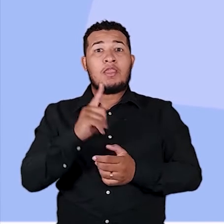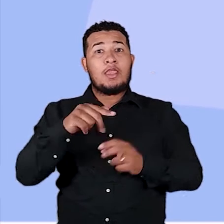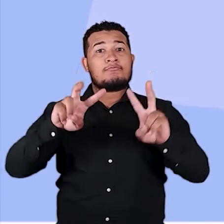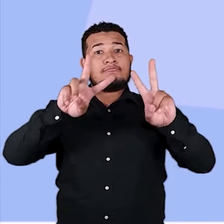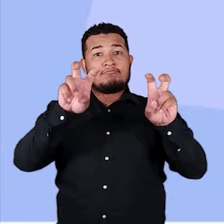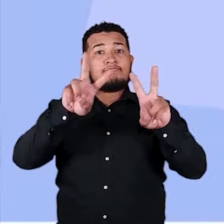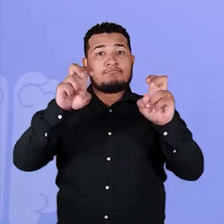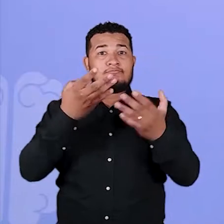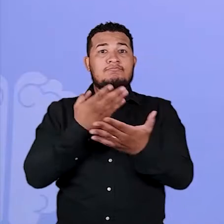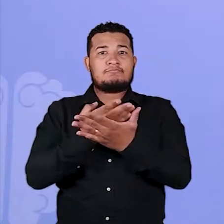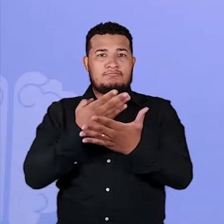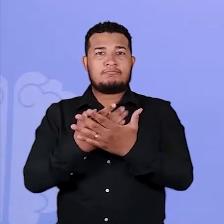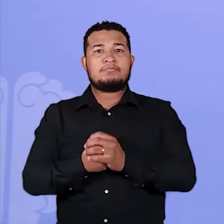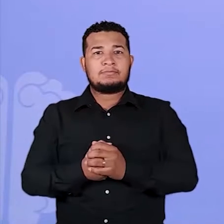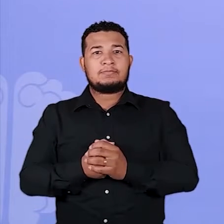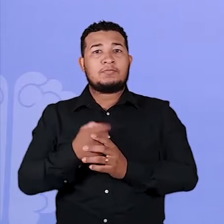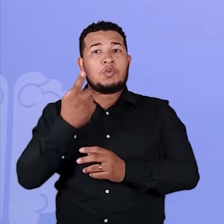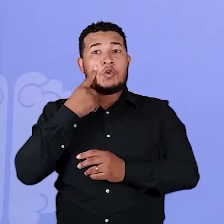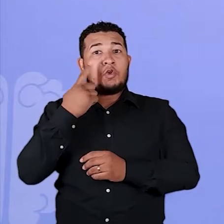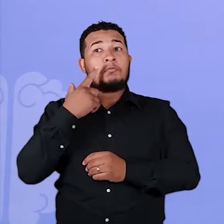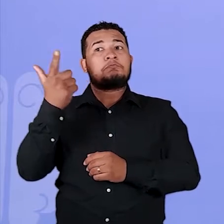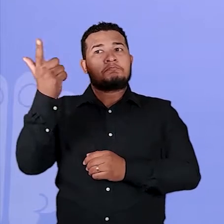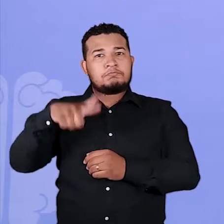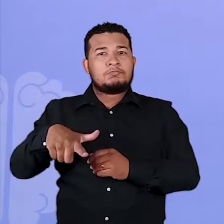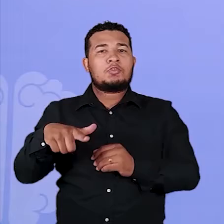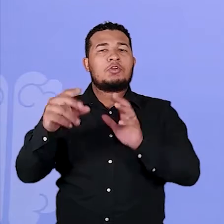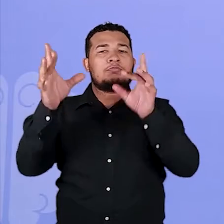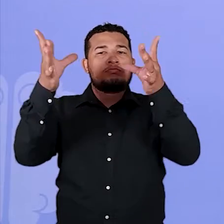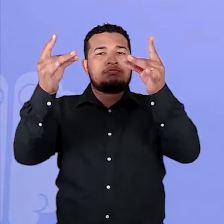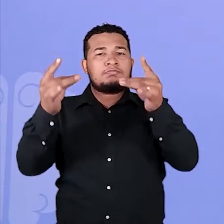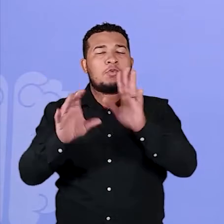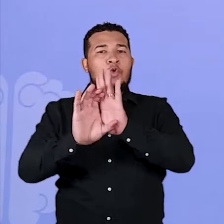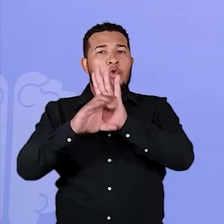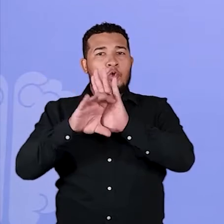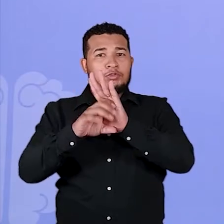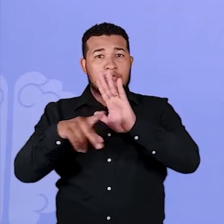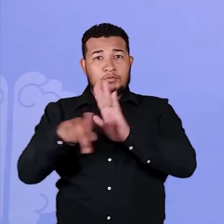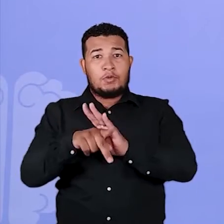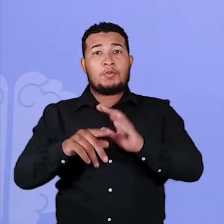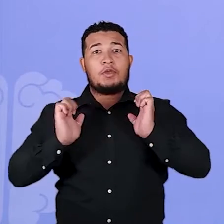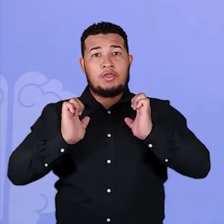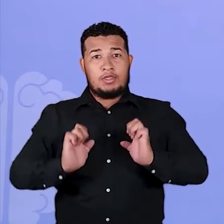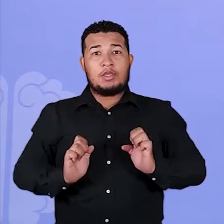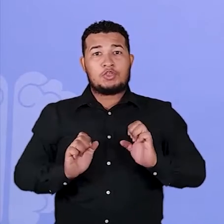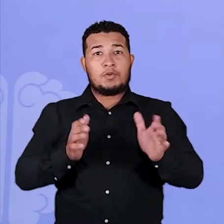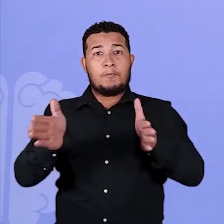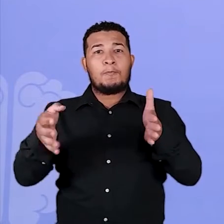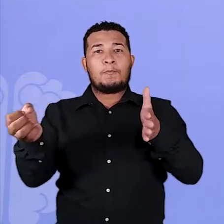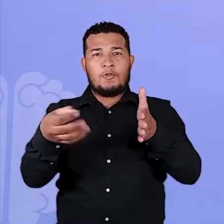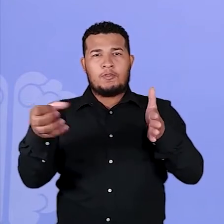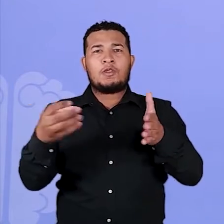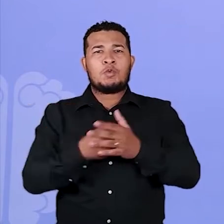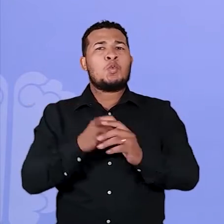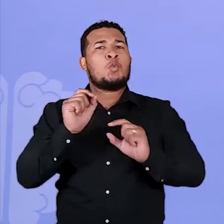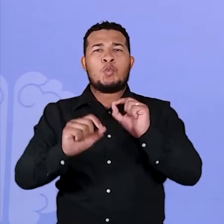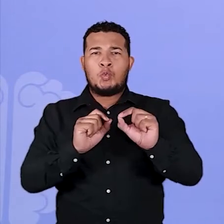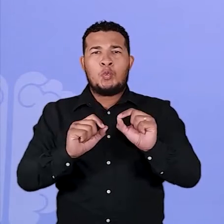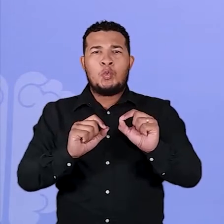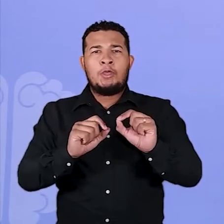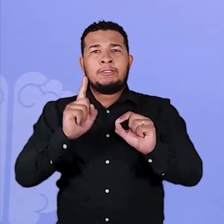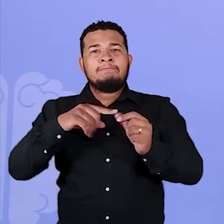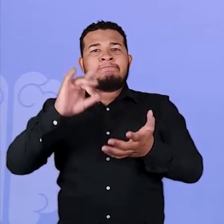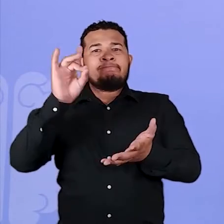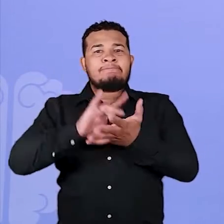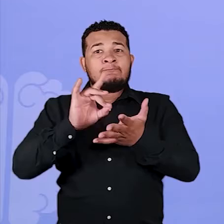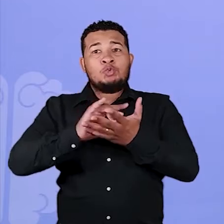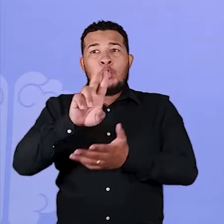o assunto da nossa aula. Então volta aqui comigo, vamos tentar definir rapidinho o que é ética moderna. Ética moderna,